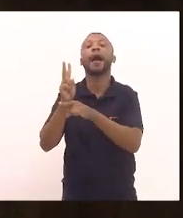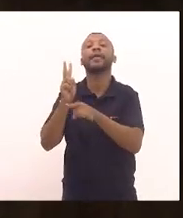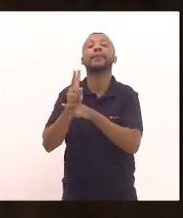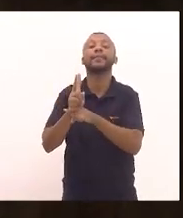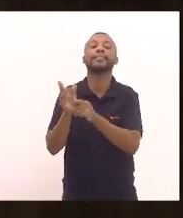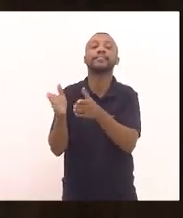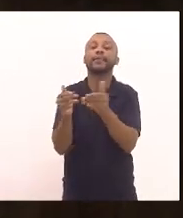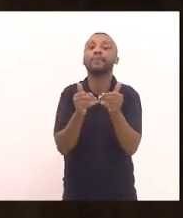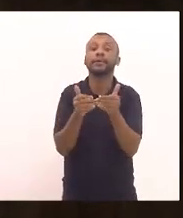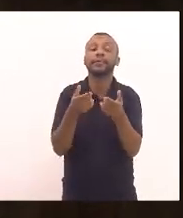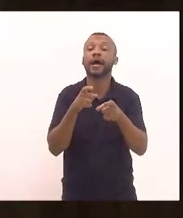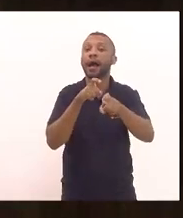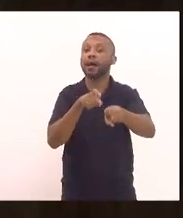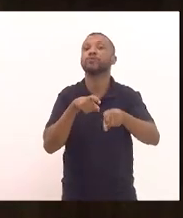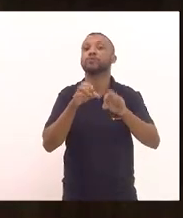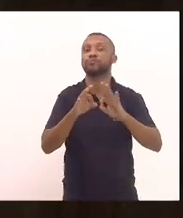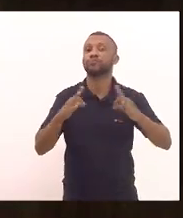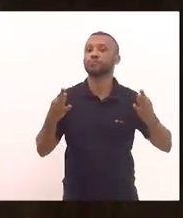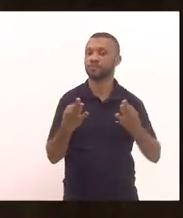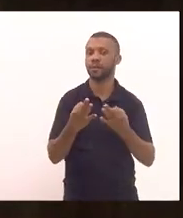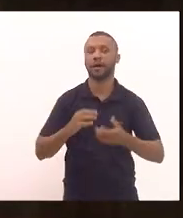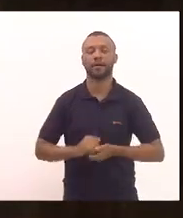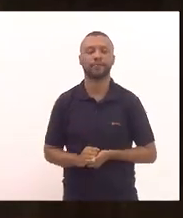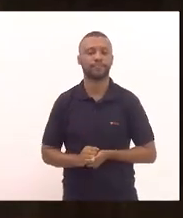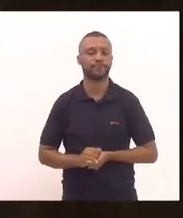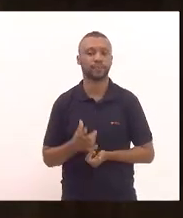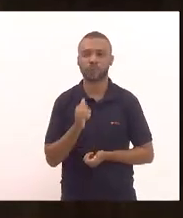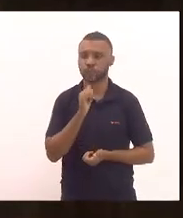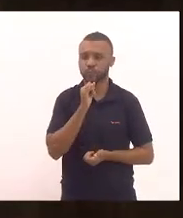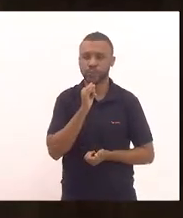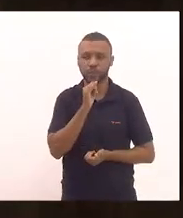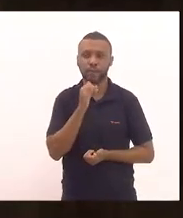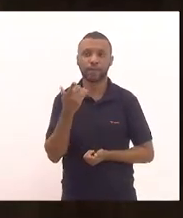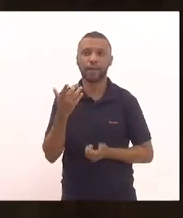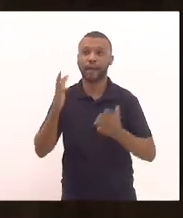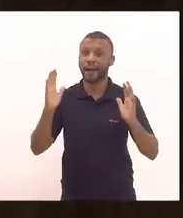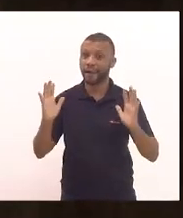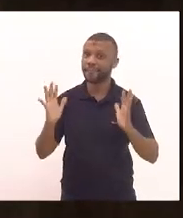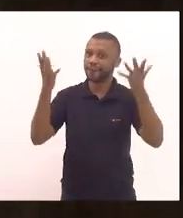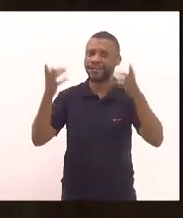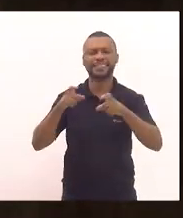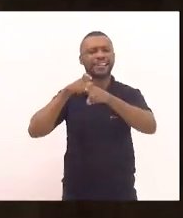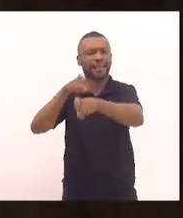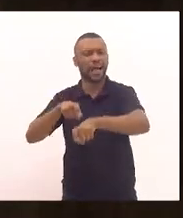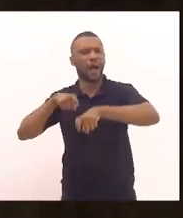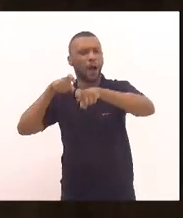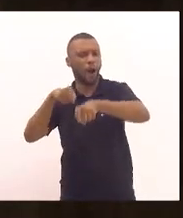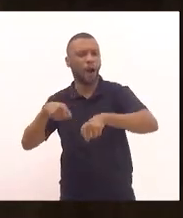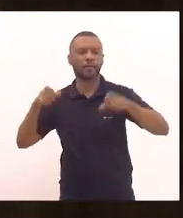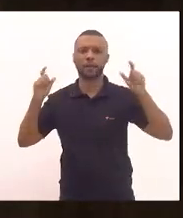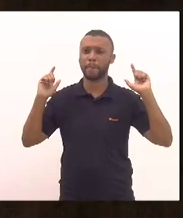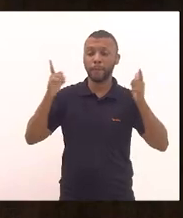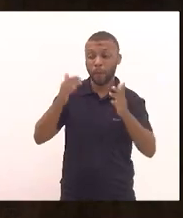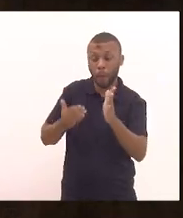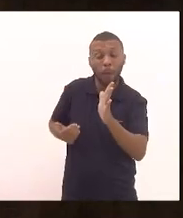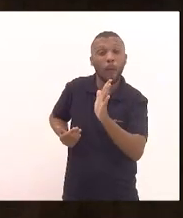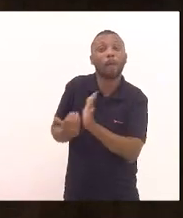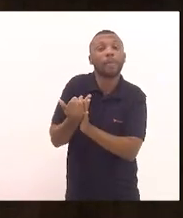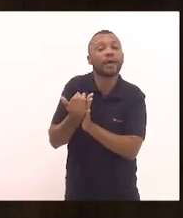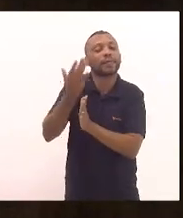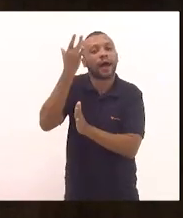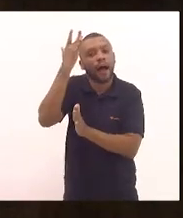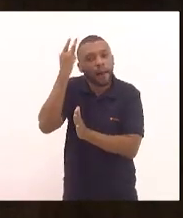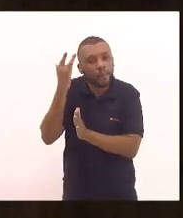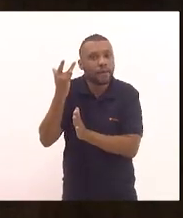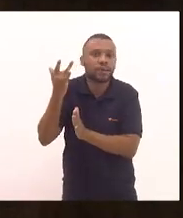agricultura familiar. Ou seja, inclusive, a festa na roça, ela começa amanhã exatamente